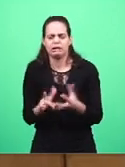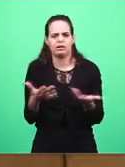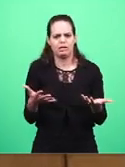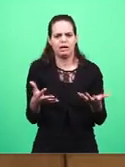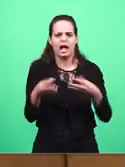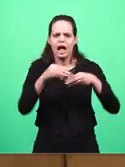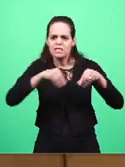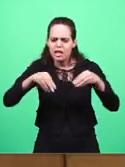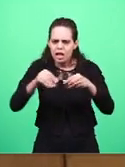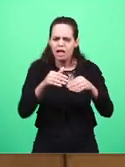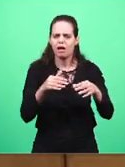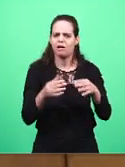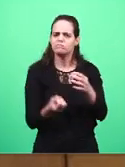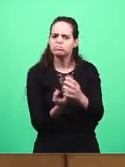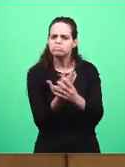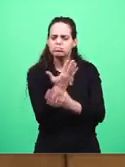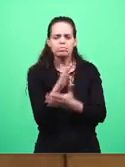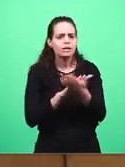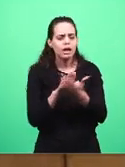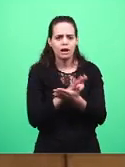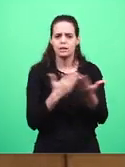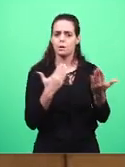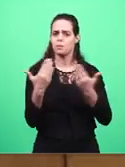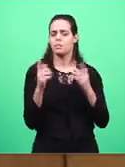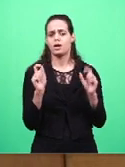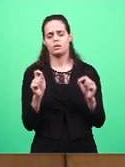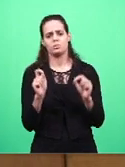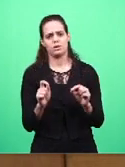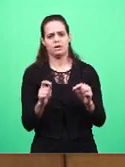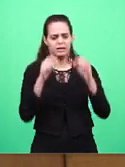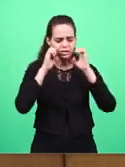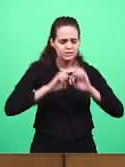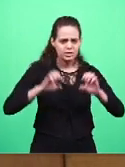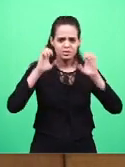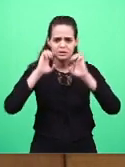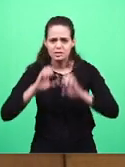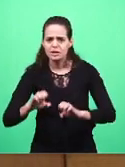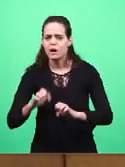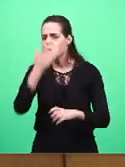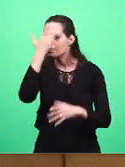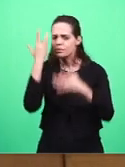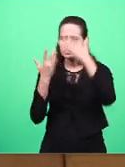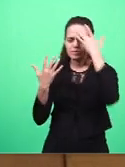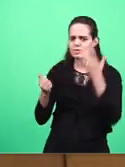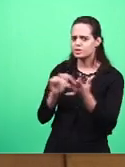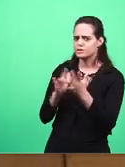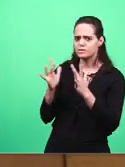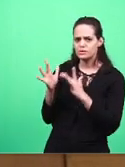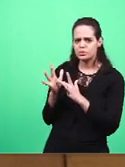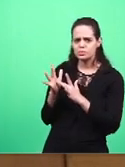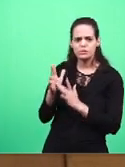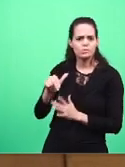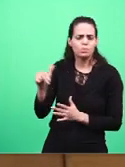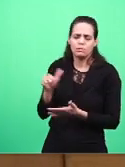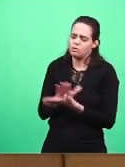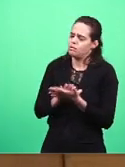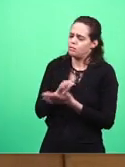fiel. Não é, você vai buscar a malequita, as doditas, nem isso aqui, não. Aqui